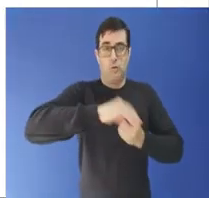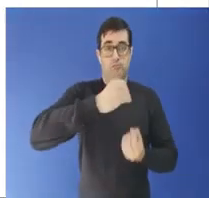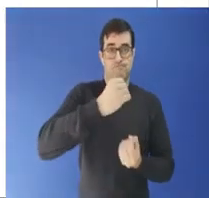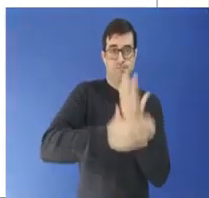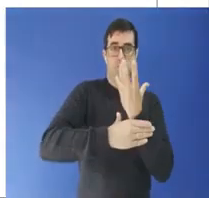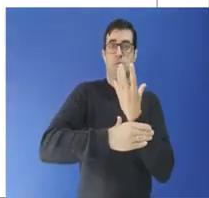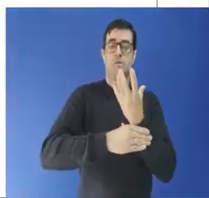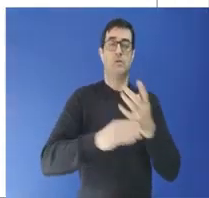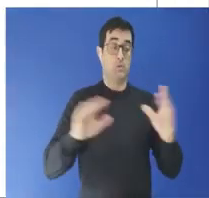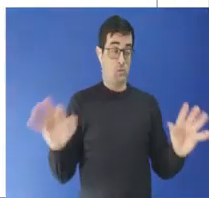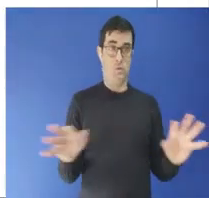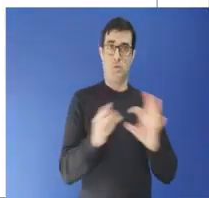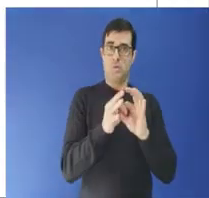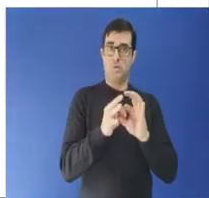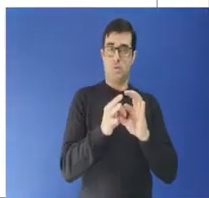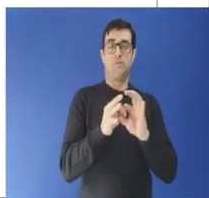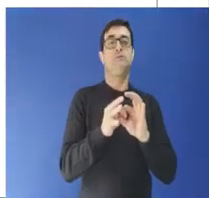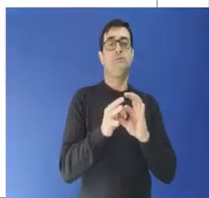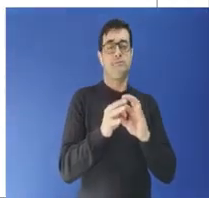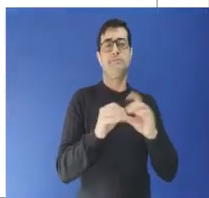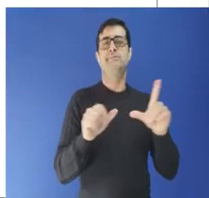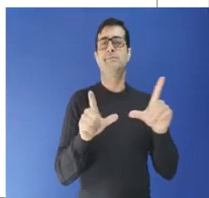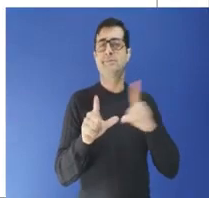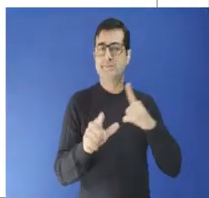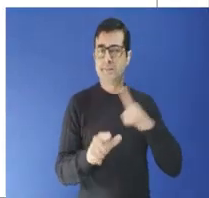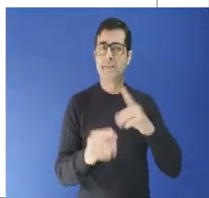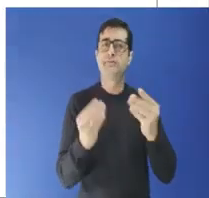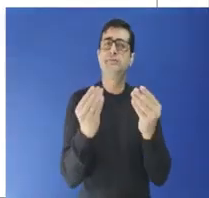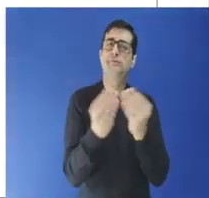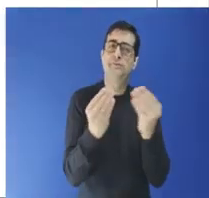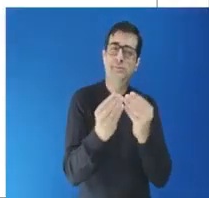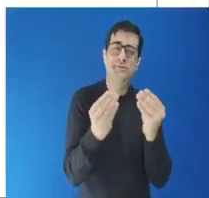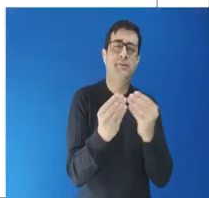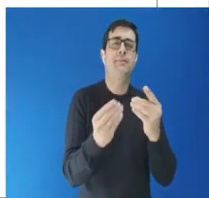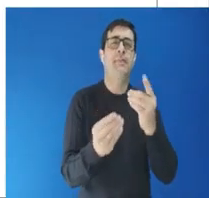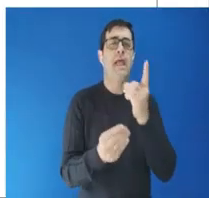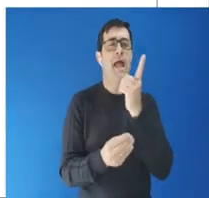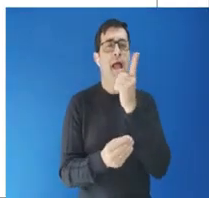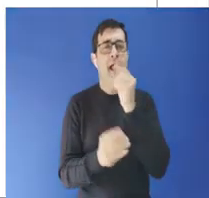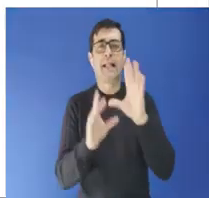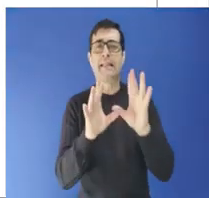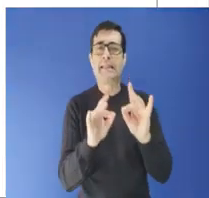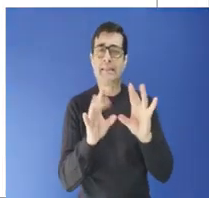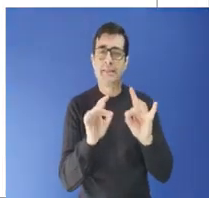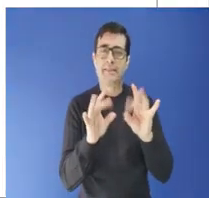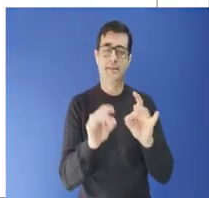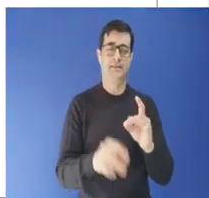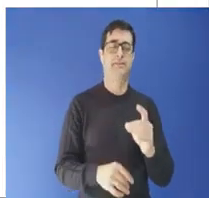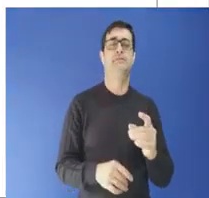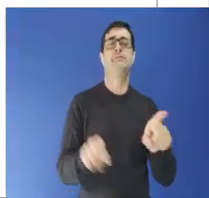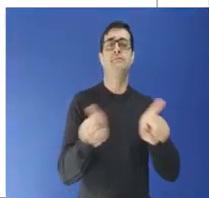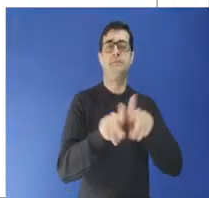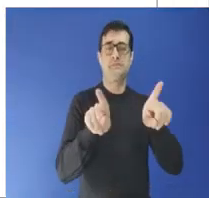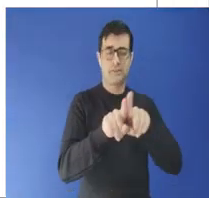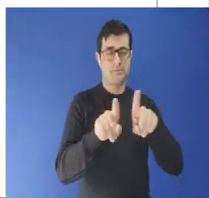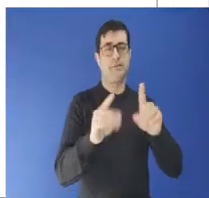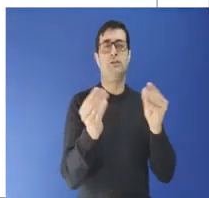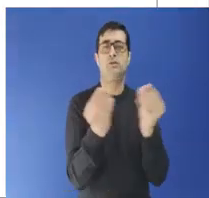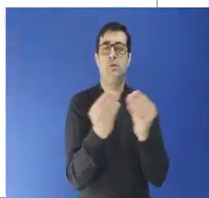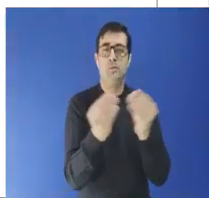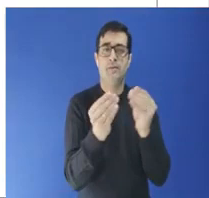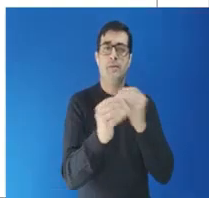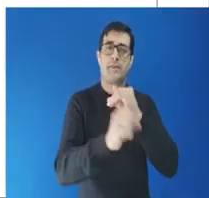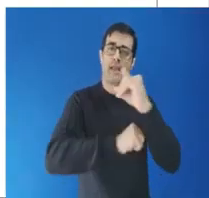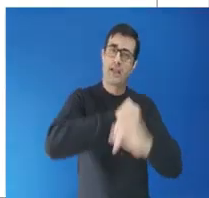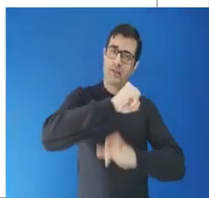mas nós temos também substâncias líquidas iônicas, né? Mas geralmente